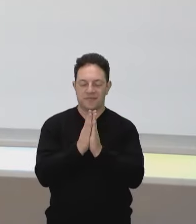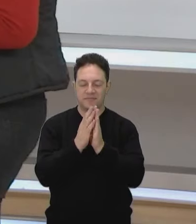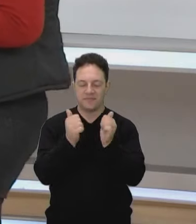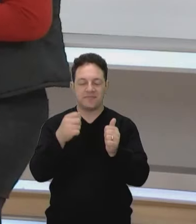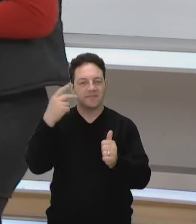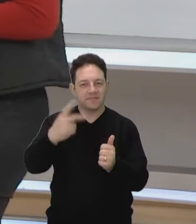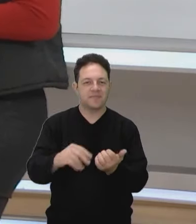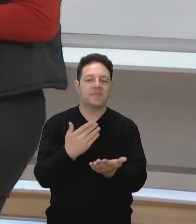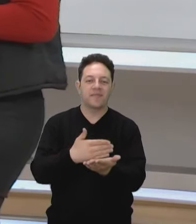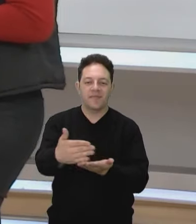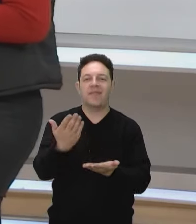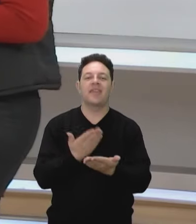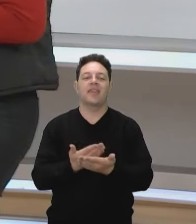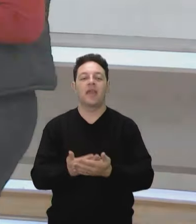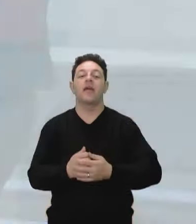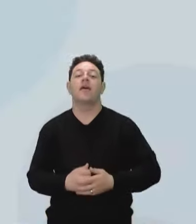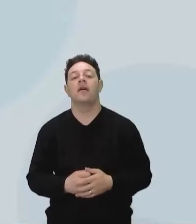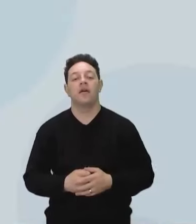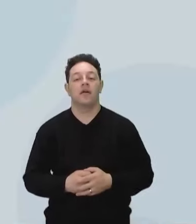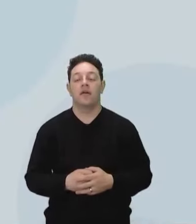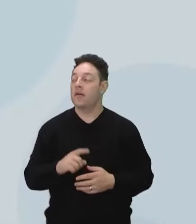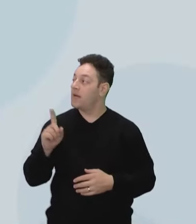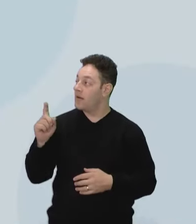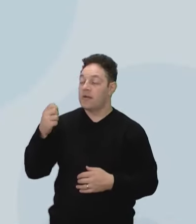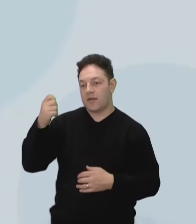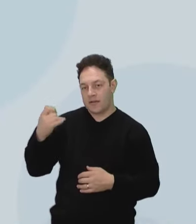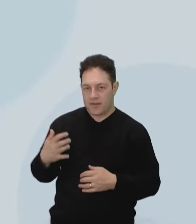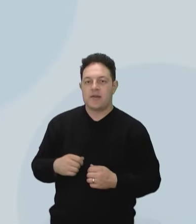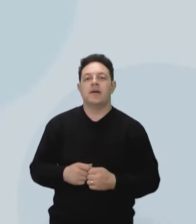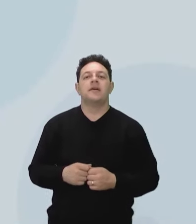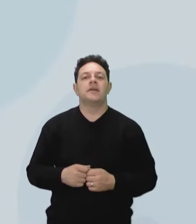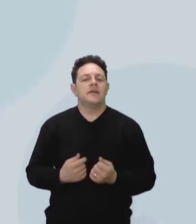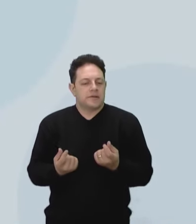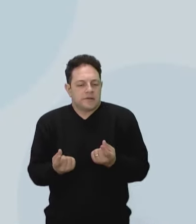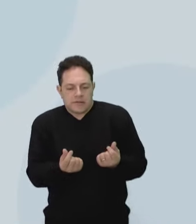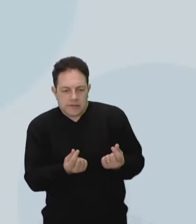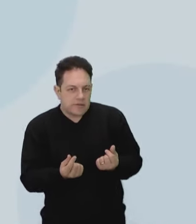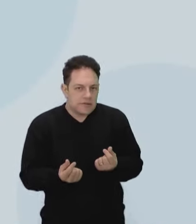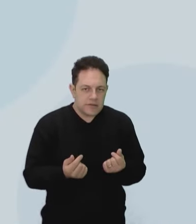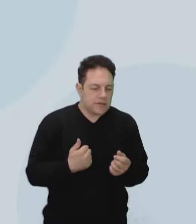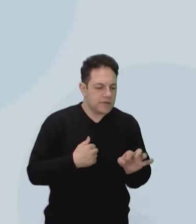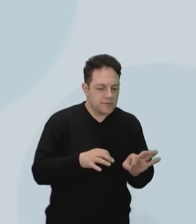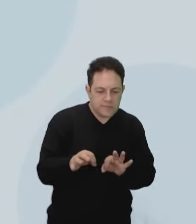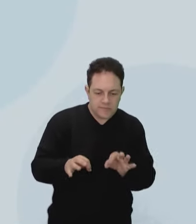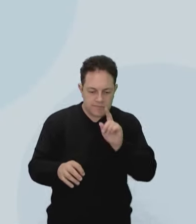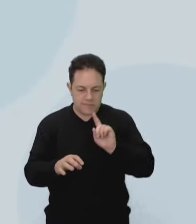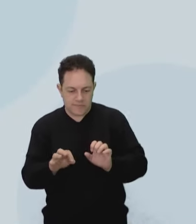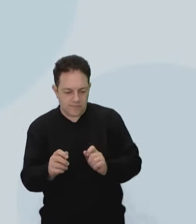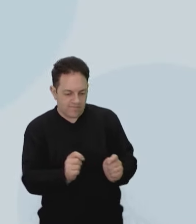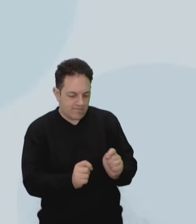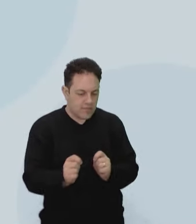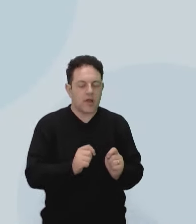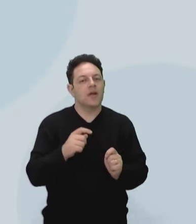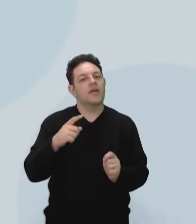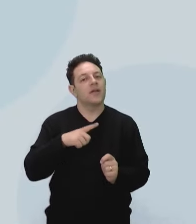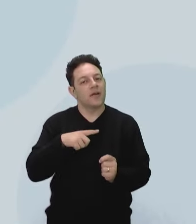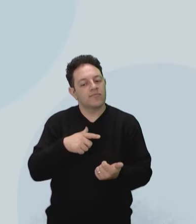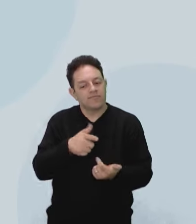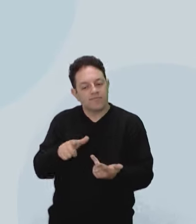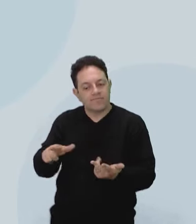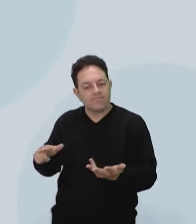para a aula. Então, lidar com as finanças envolve outras variáveis que precisam ser